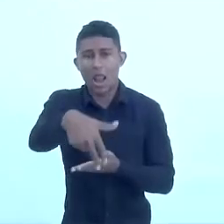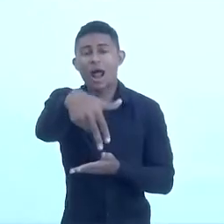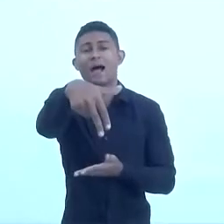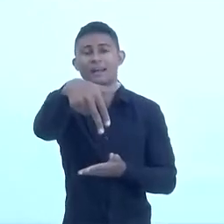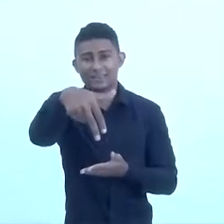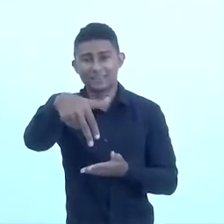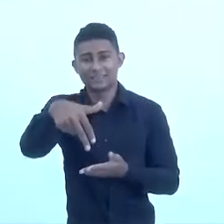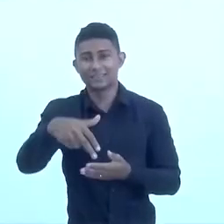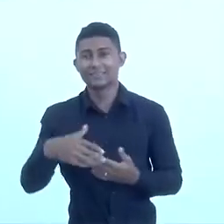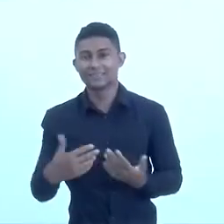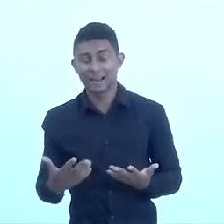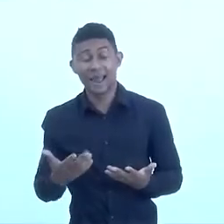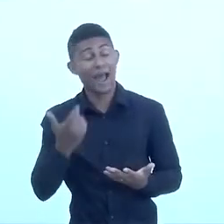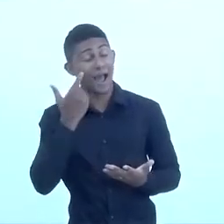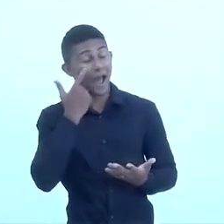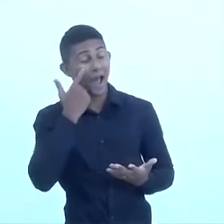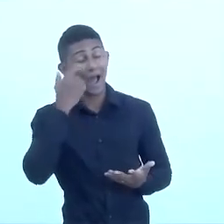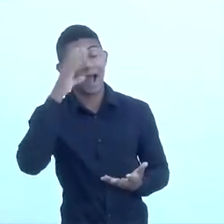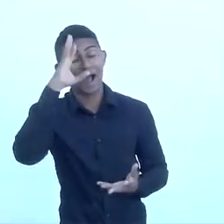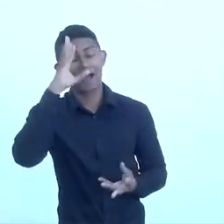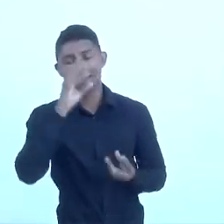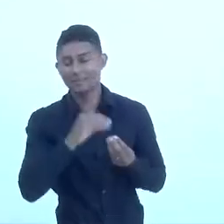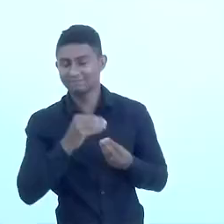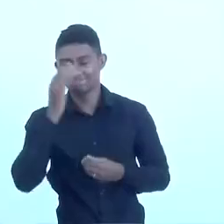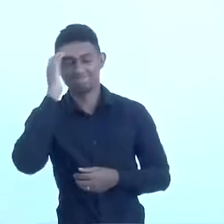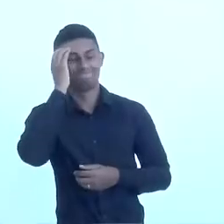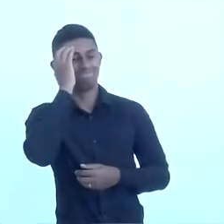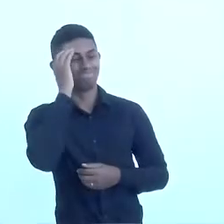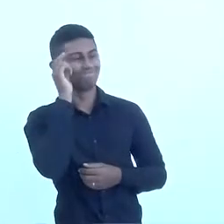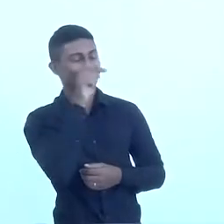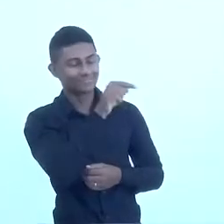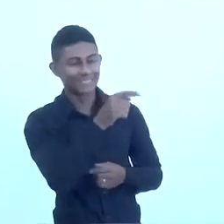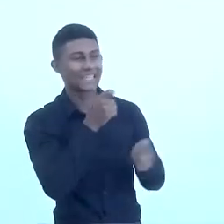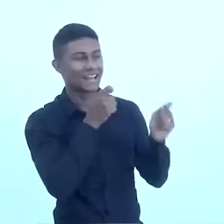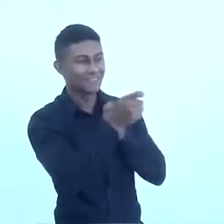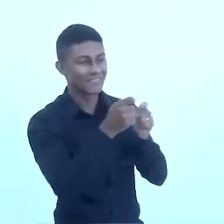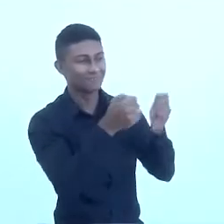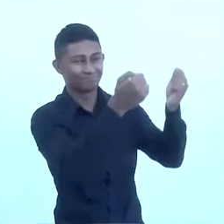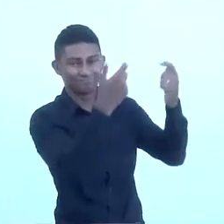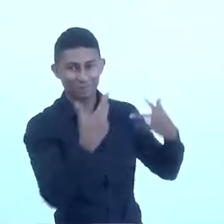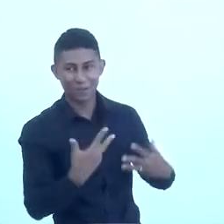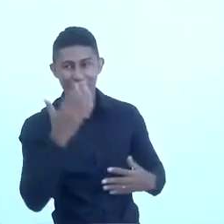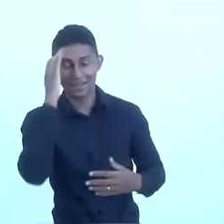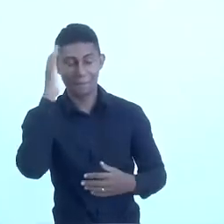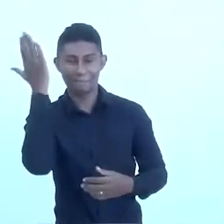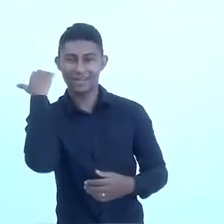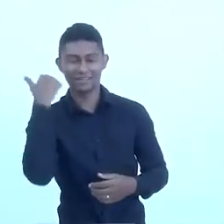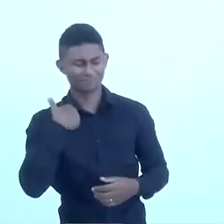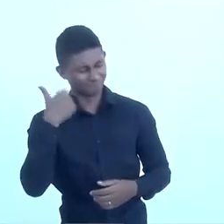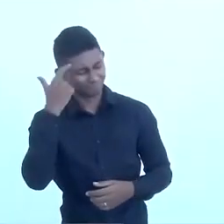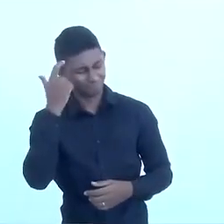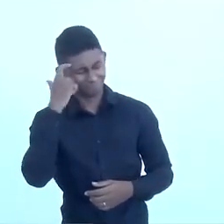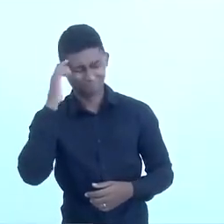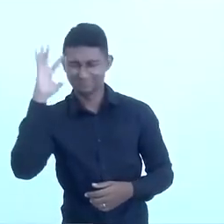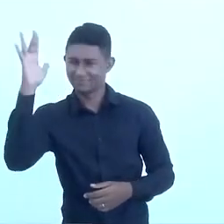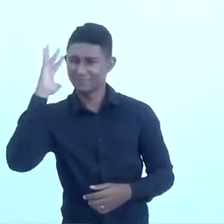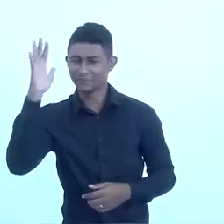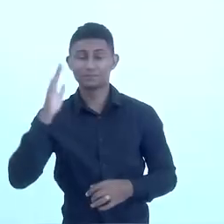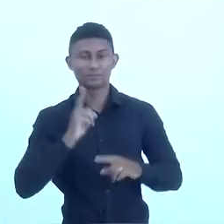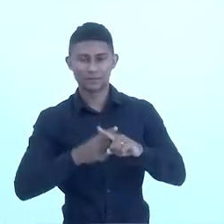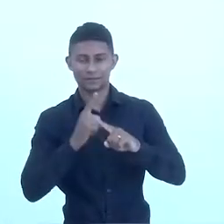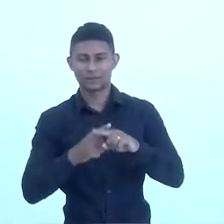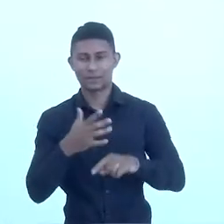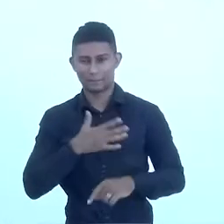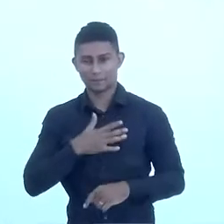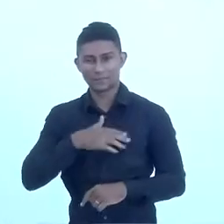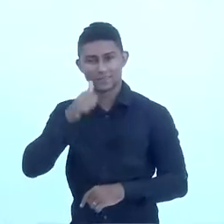Agora, eu tive que entrevistar Paulo Betti para poder entender esse negócio que corroía a minha mente. Porque o